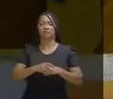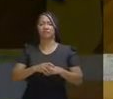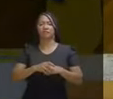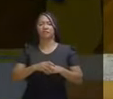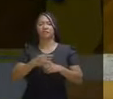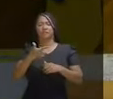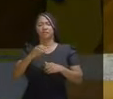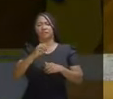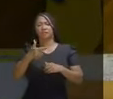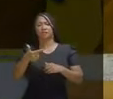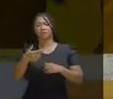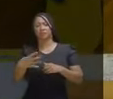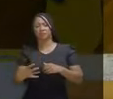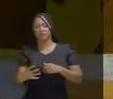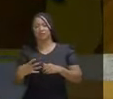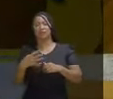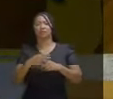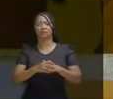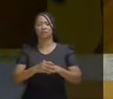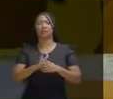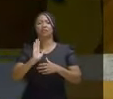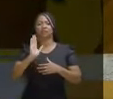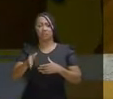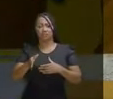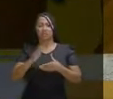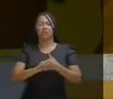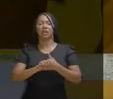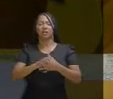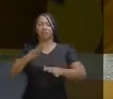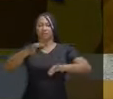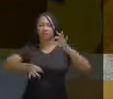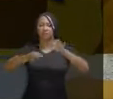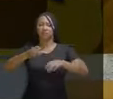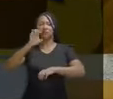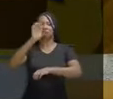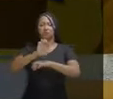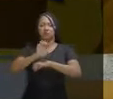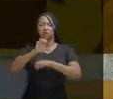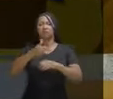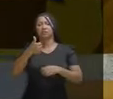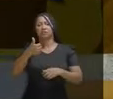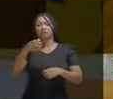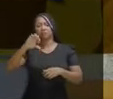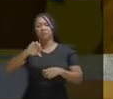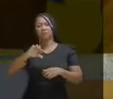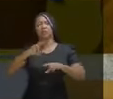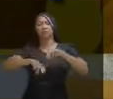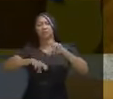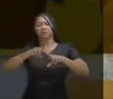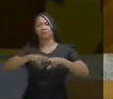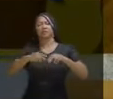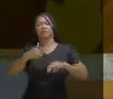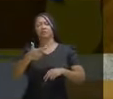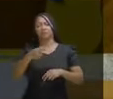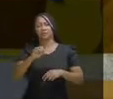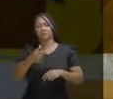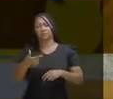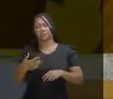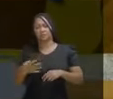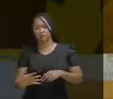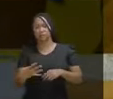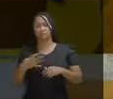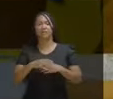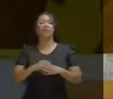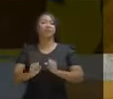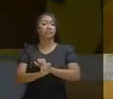de 24, de minha relatoria, que foi publicado no Diário de Justiça do Estado, de 19/6/24. Empenho